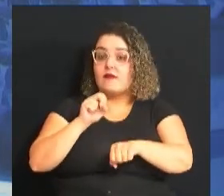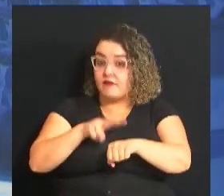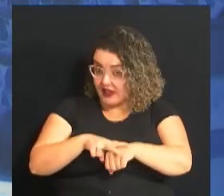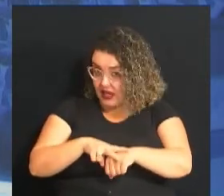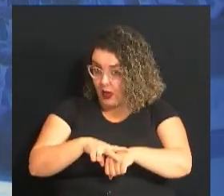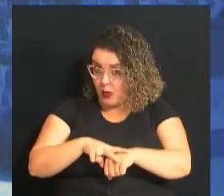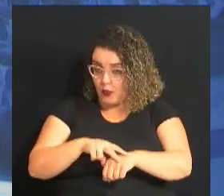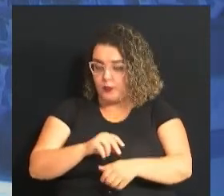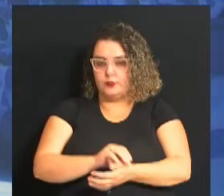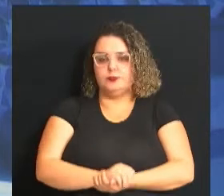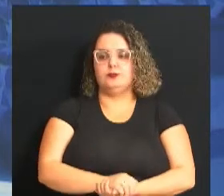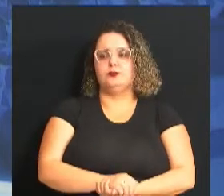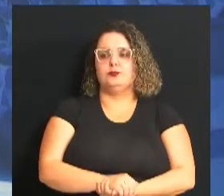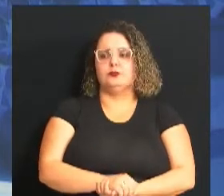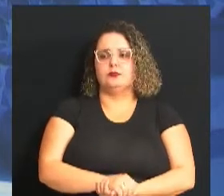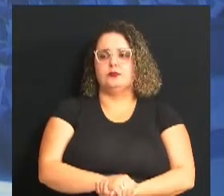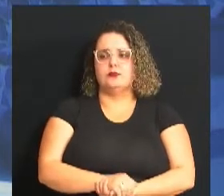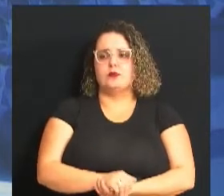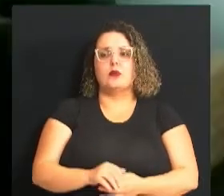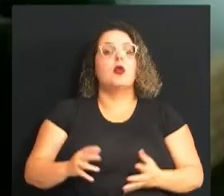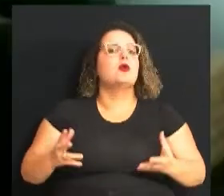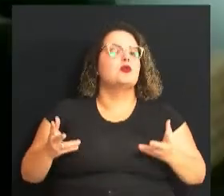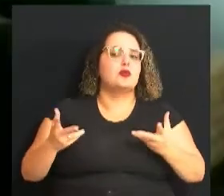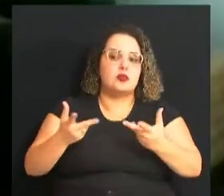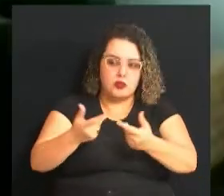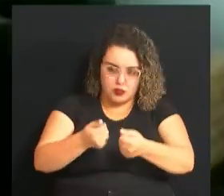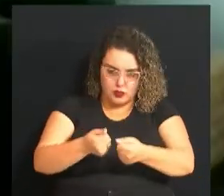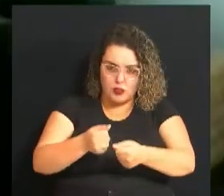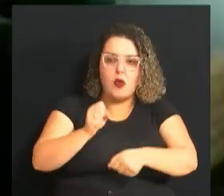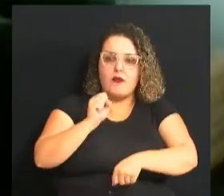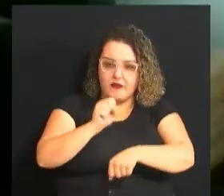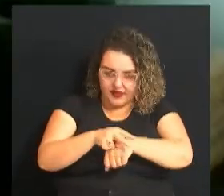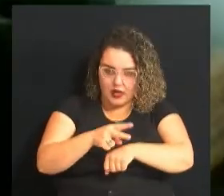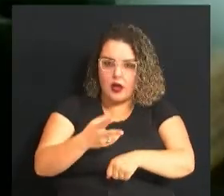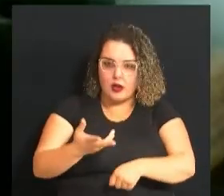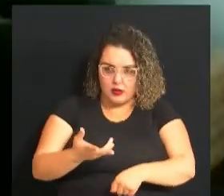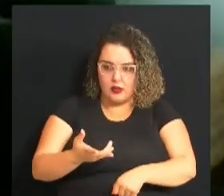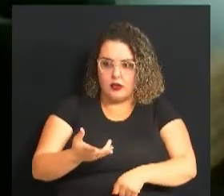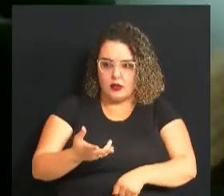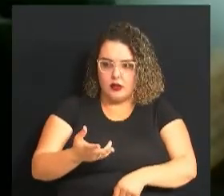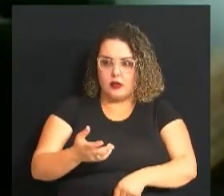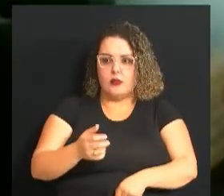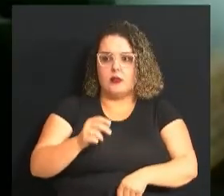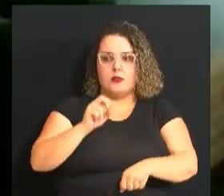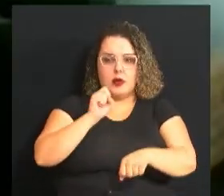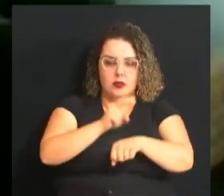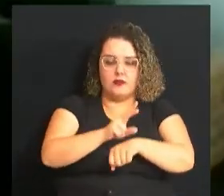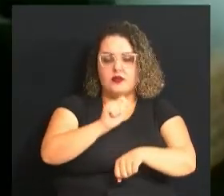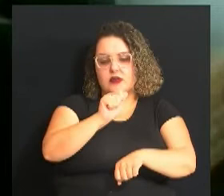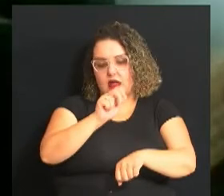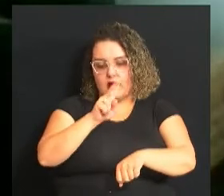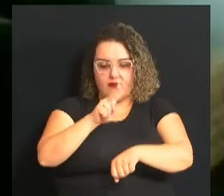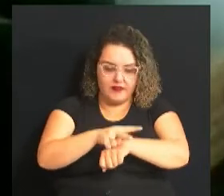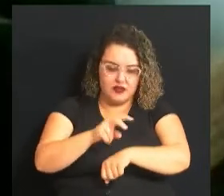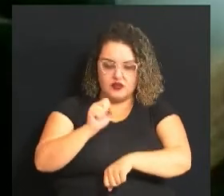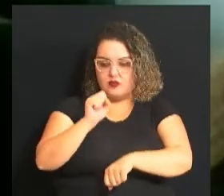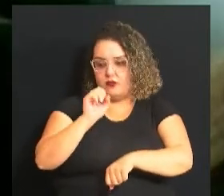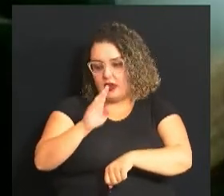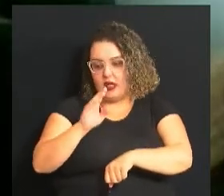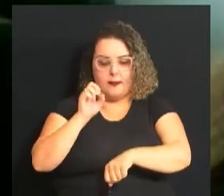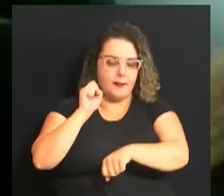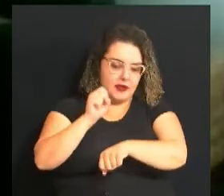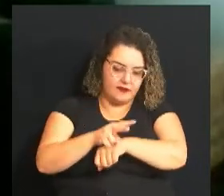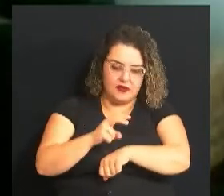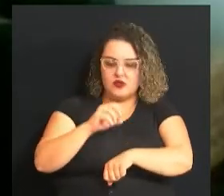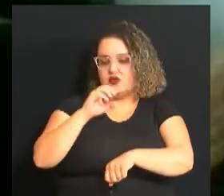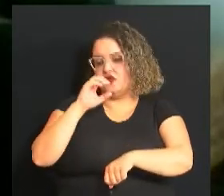Bom, todas essas são hepatites virais. Hepatite pelo vírus A, pelo vírus B, pelo vírus C, pelo vírus D, pelo vírus